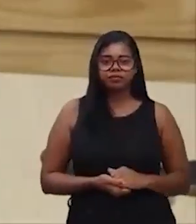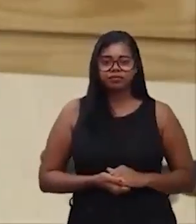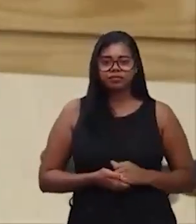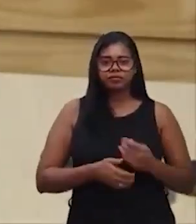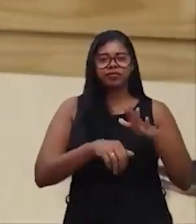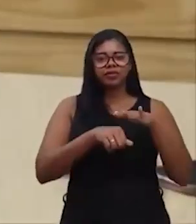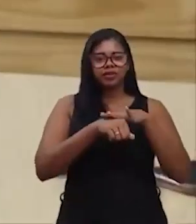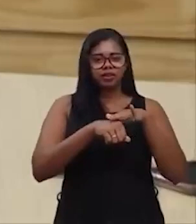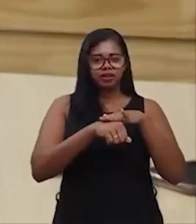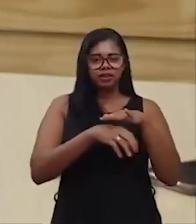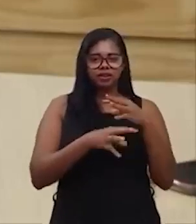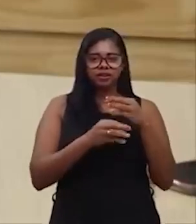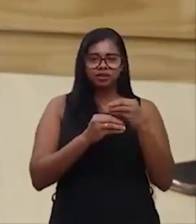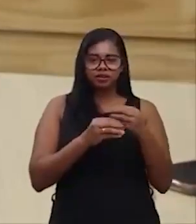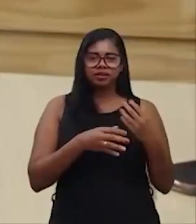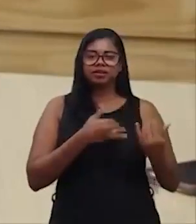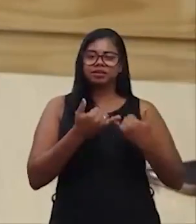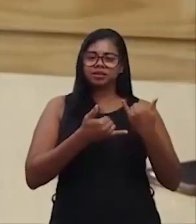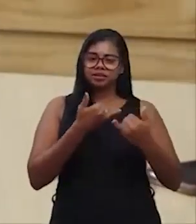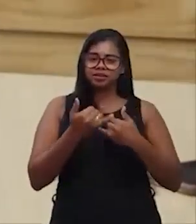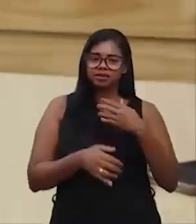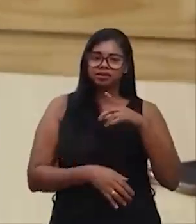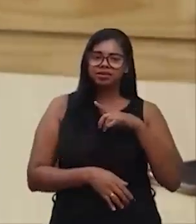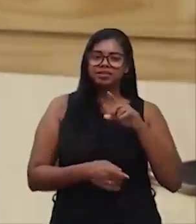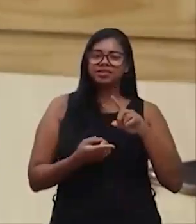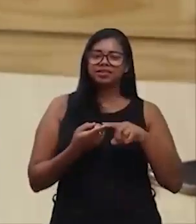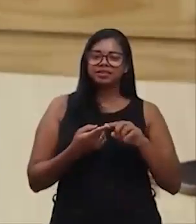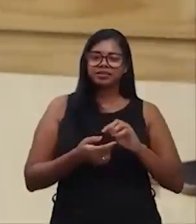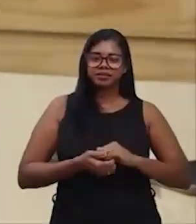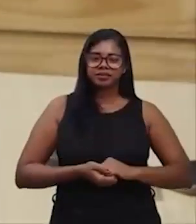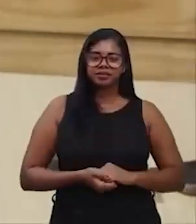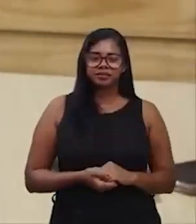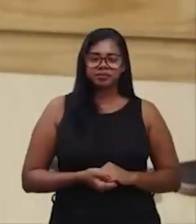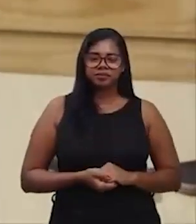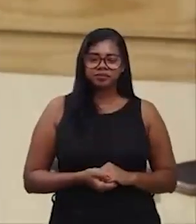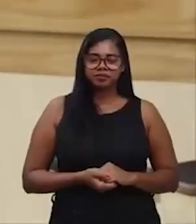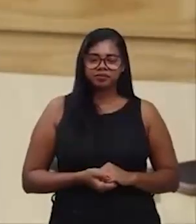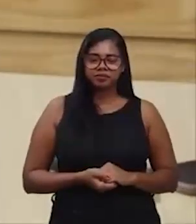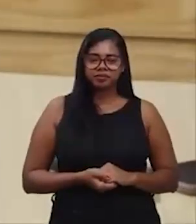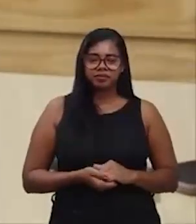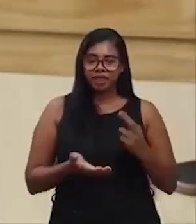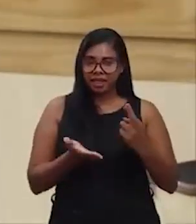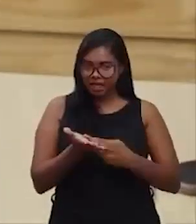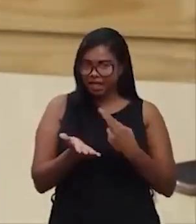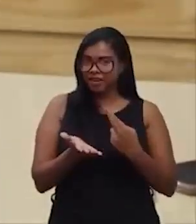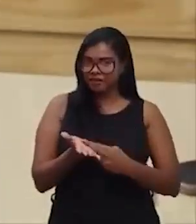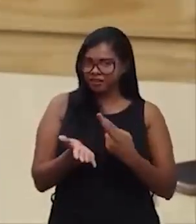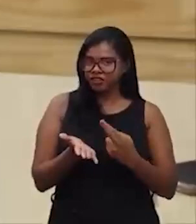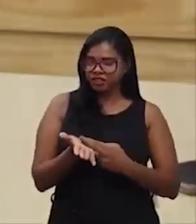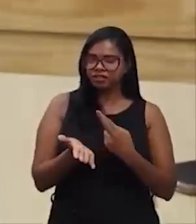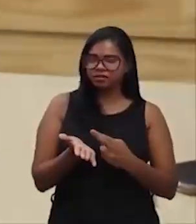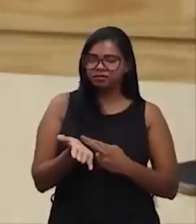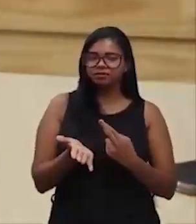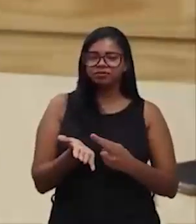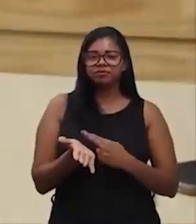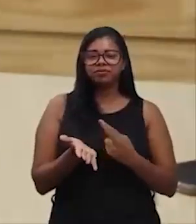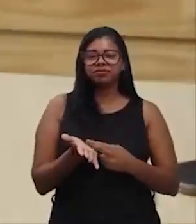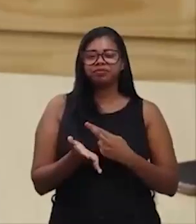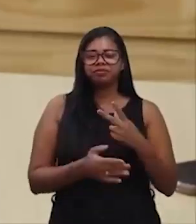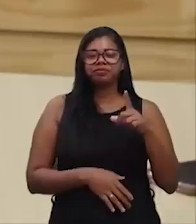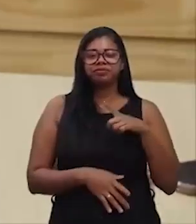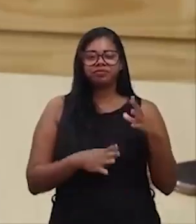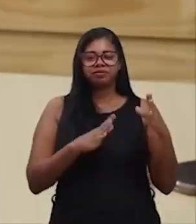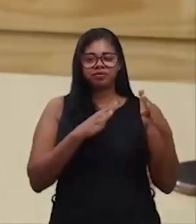gente conversando, uma das brincadeiras que eu tinha, um toquezinho infantil, era pegar revistas diversas que tinha na minha